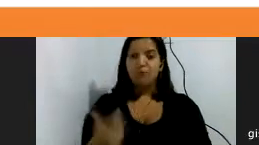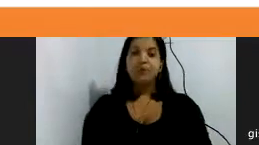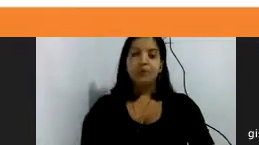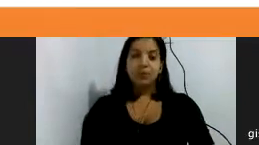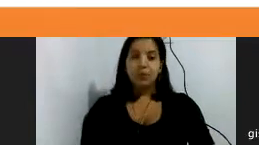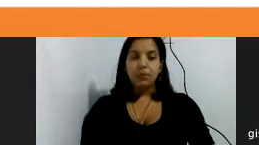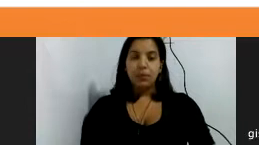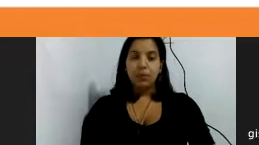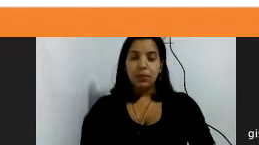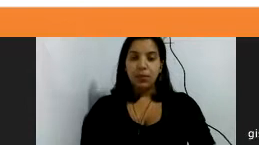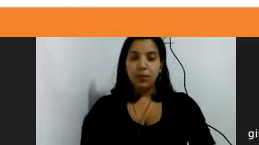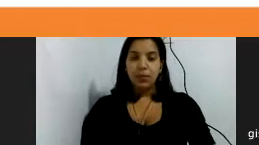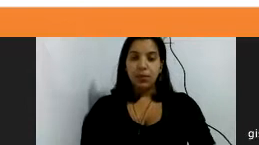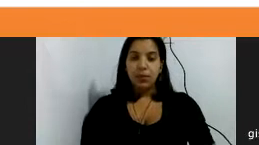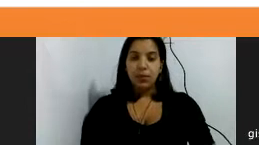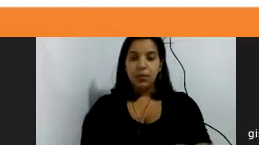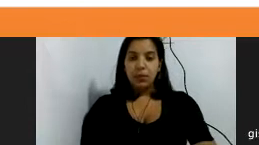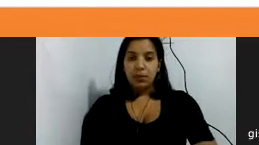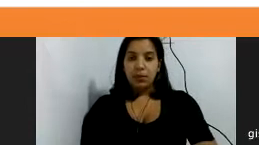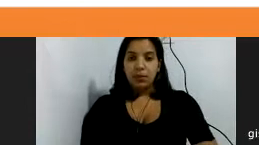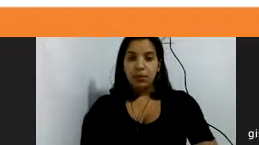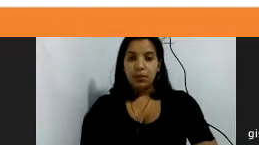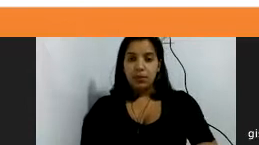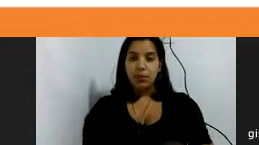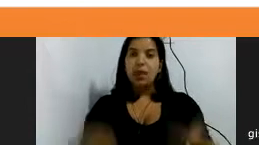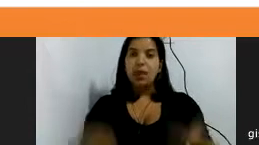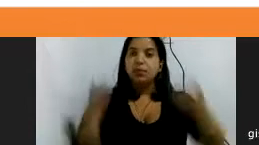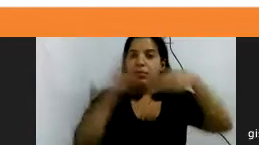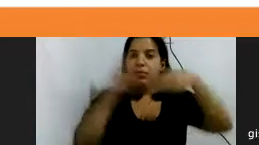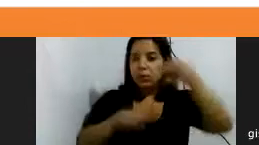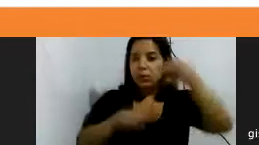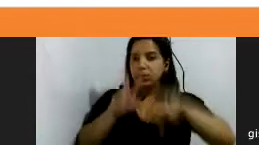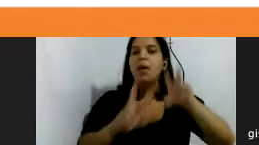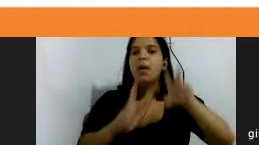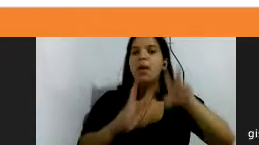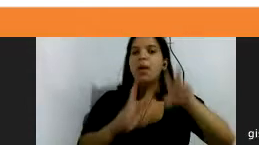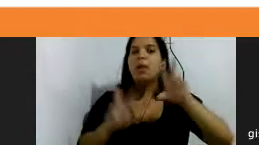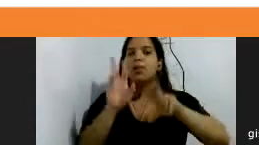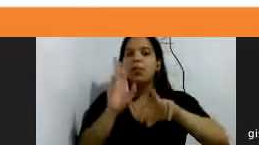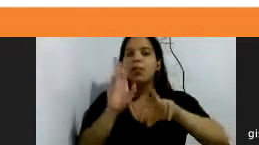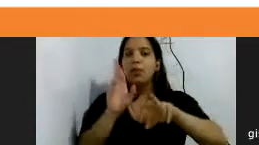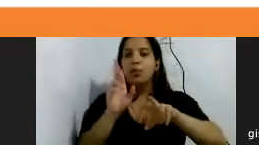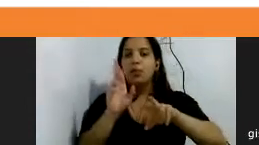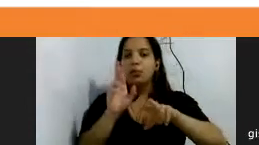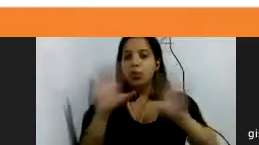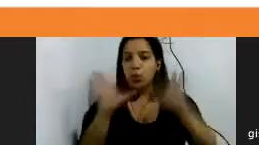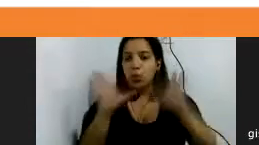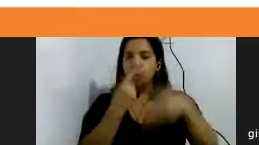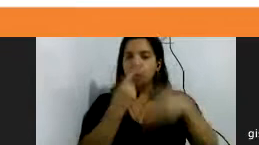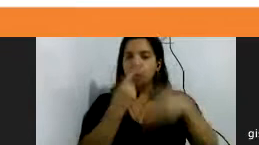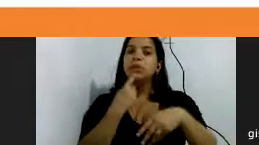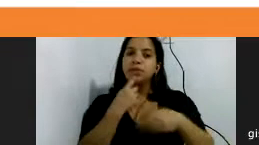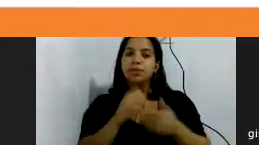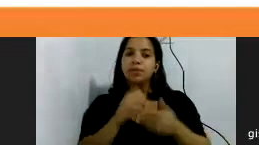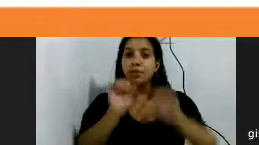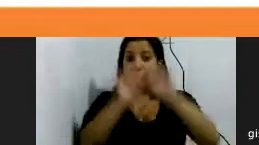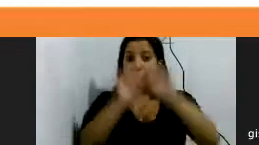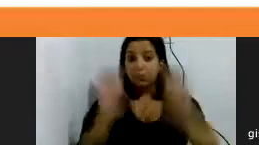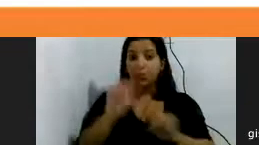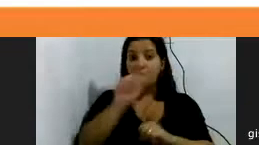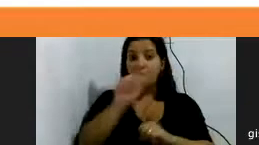Então, vamos falar um pouquinho do exame de grupo sanguíneo e fator RH. Então, o sistema BO, a